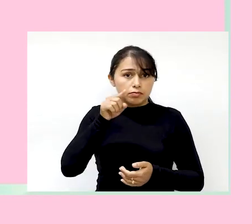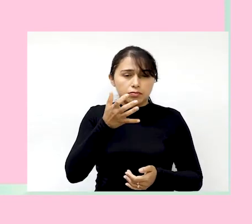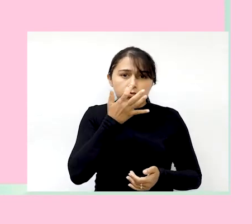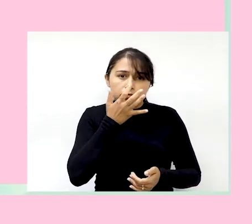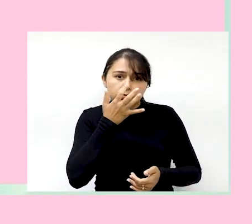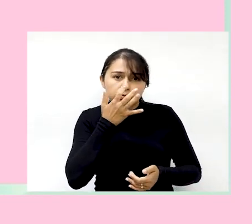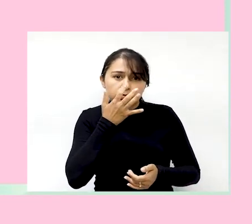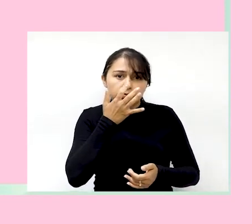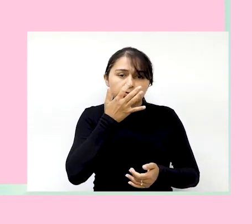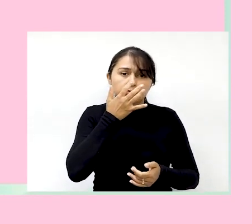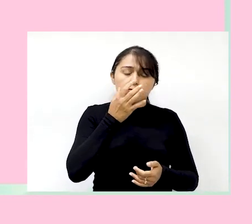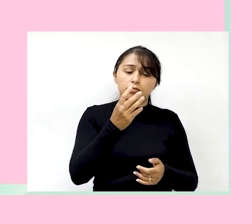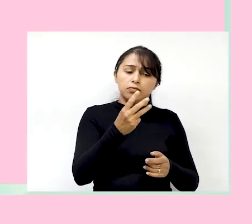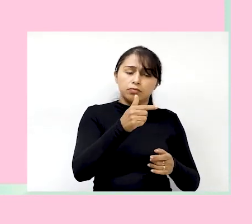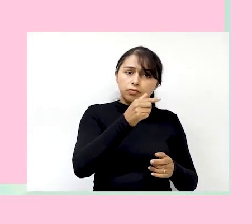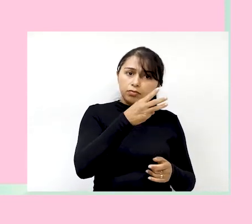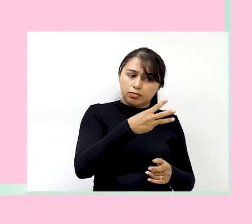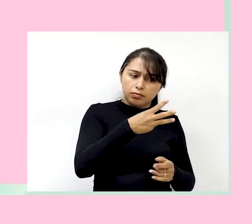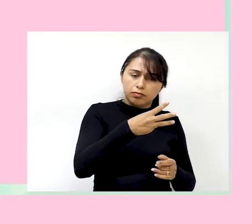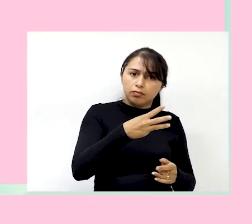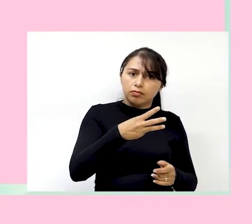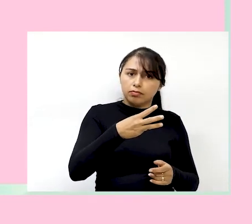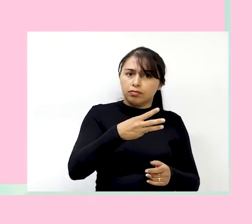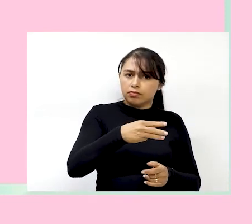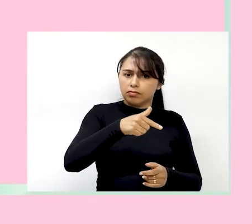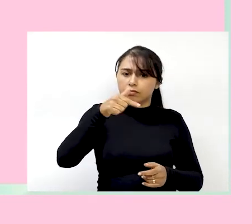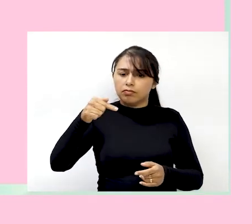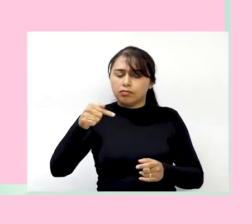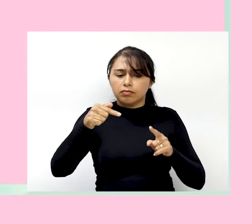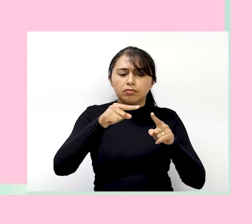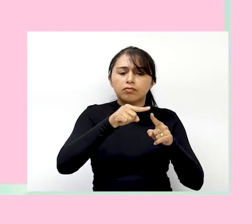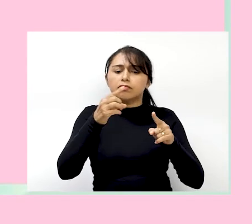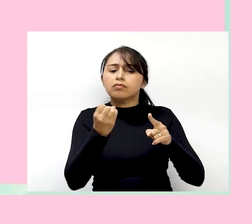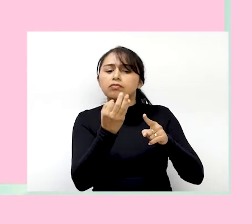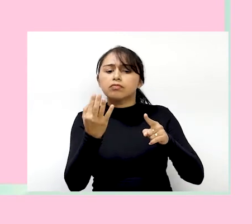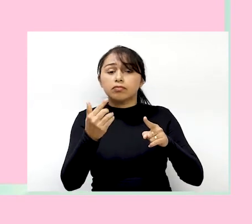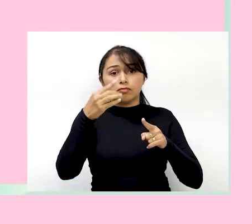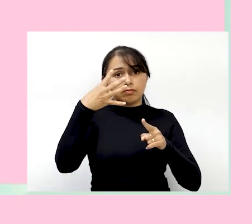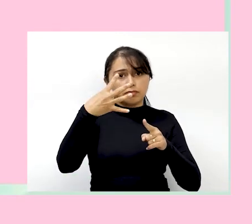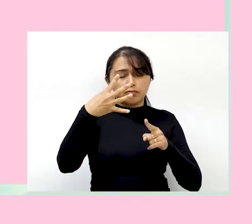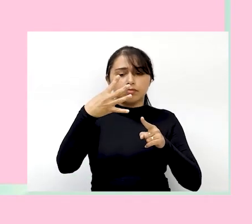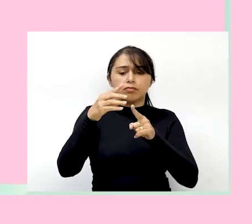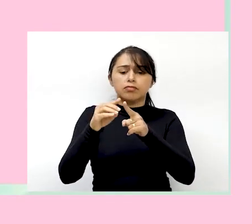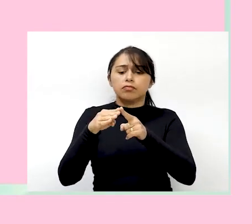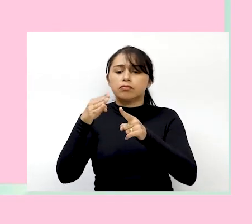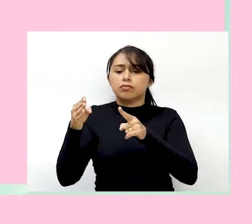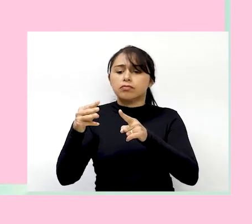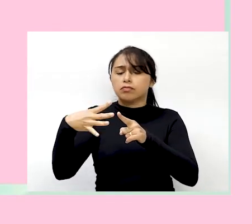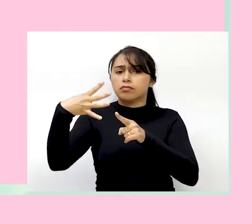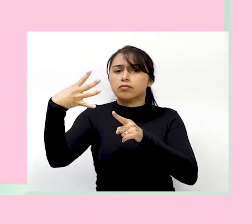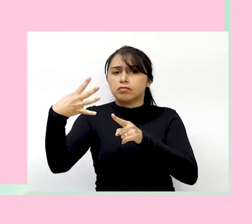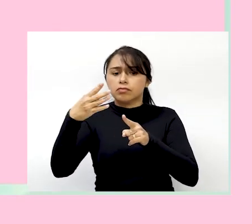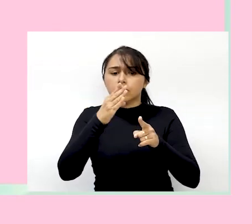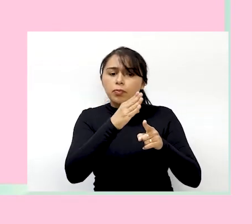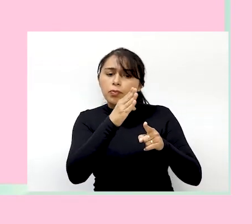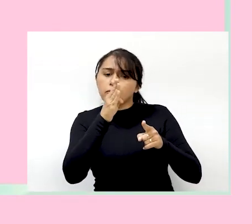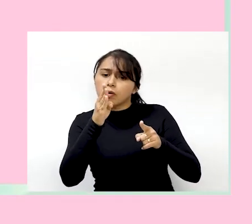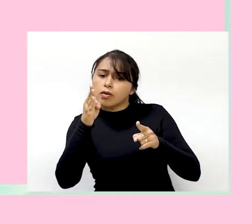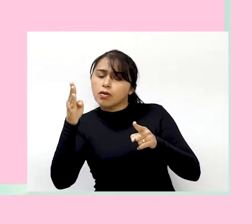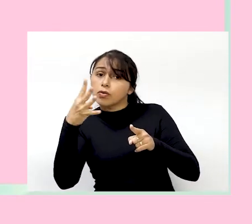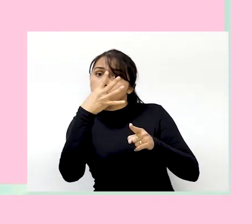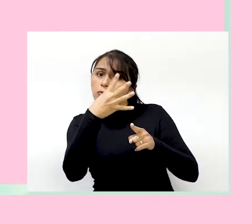Então, ó, se você observar, de 3 para 7, ele aumentou 4. E de 7 para 11, ele aumentou 4